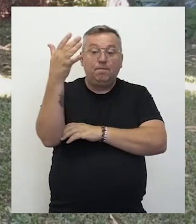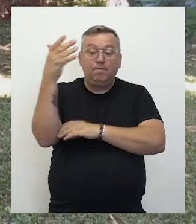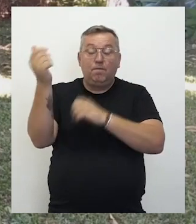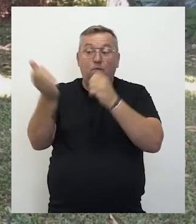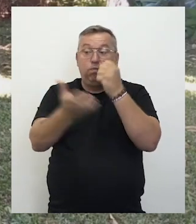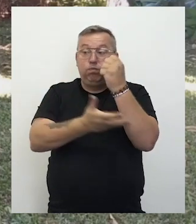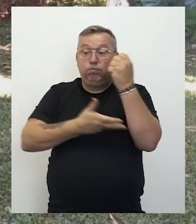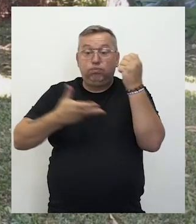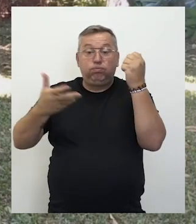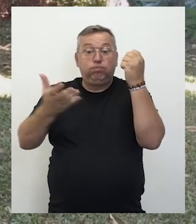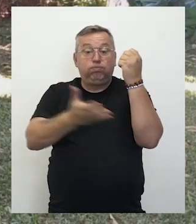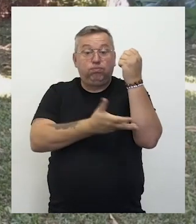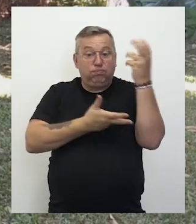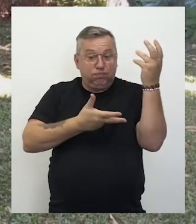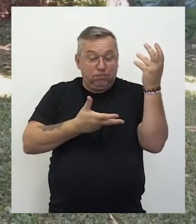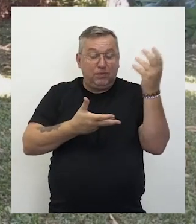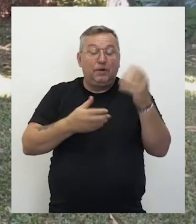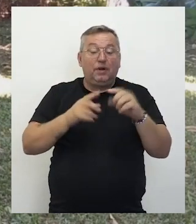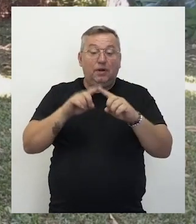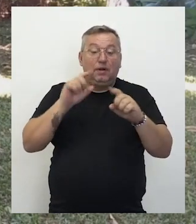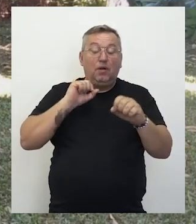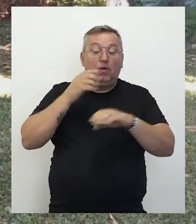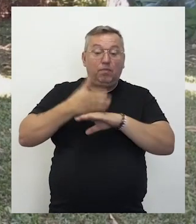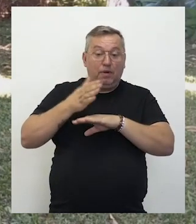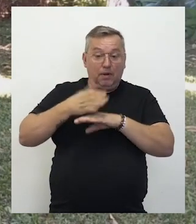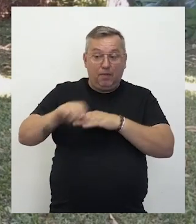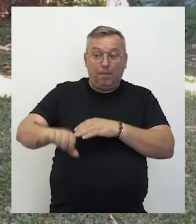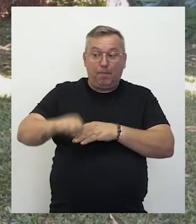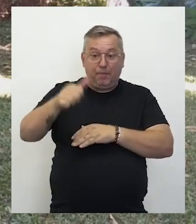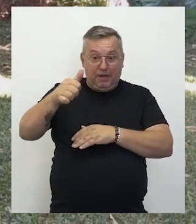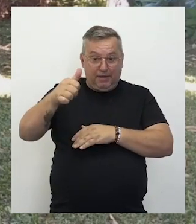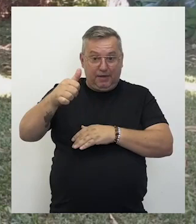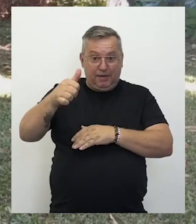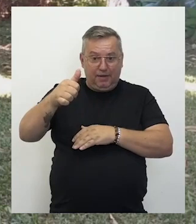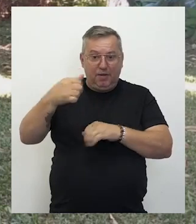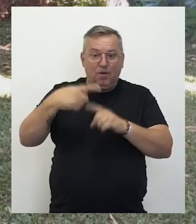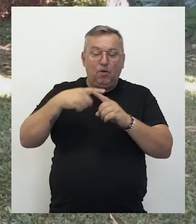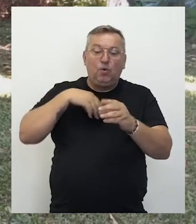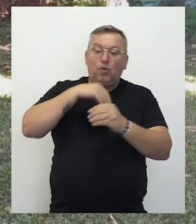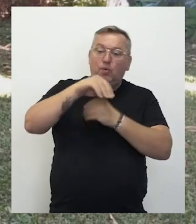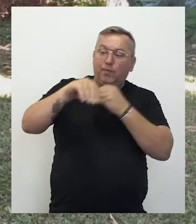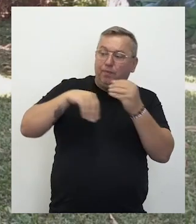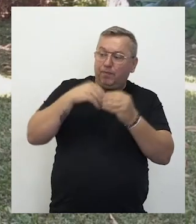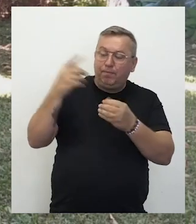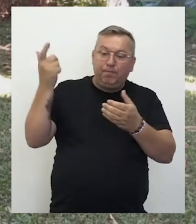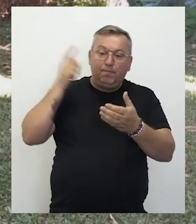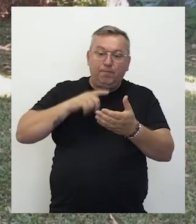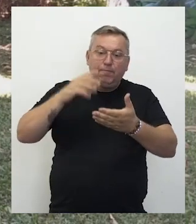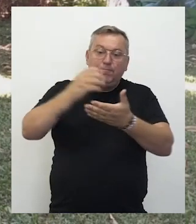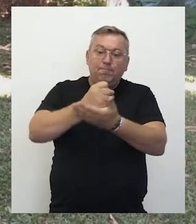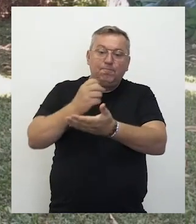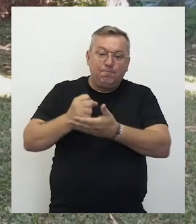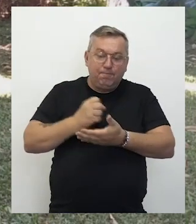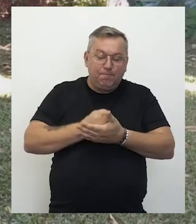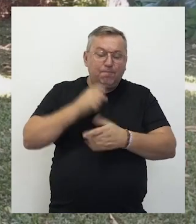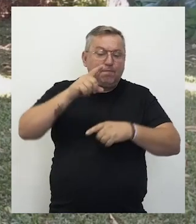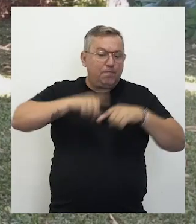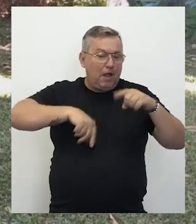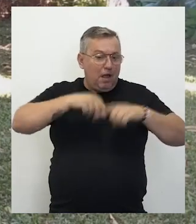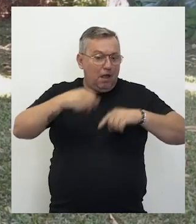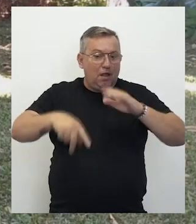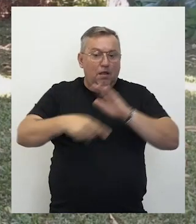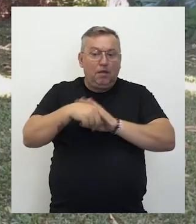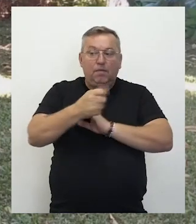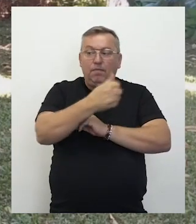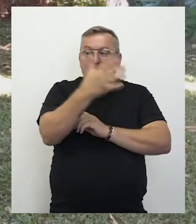de árvores. É então uma atividade primária, pois envolve obter e extrair matéria-prima da